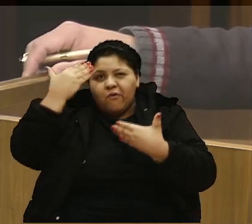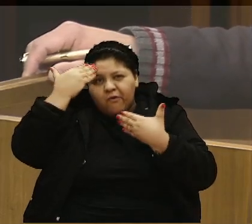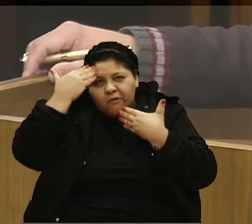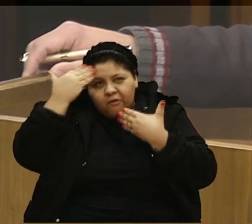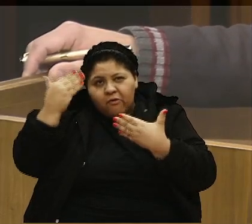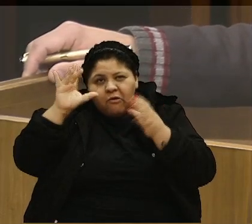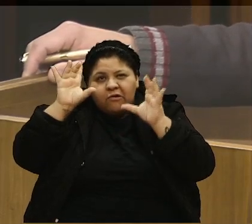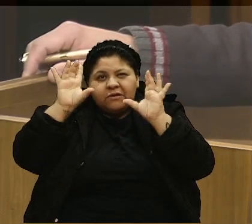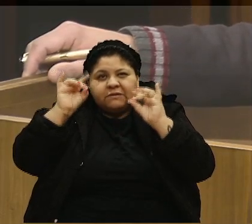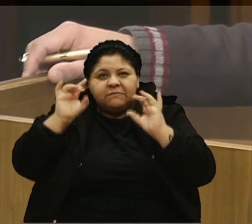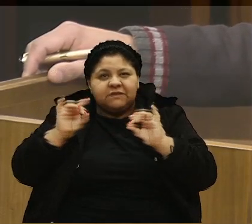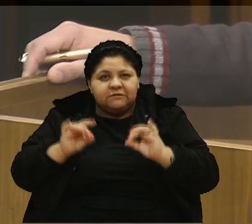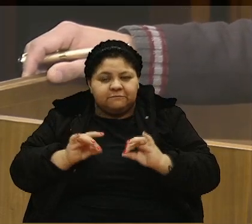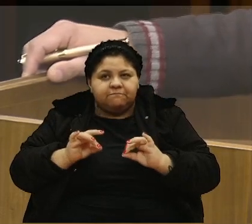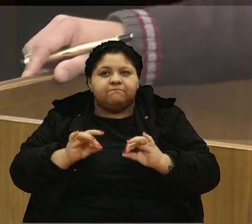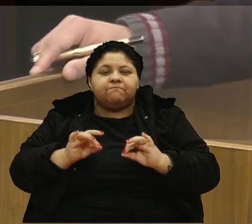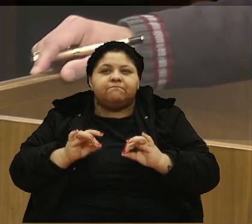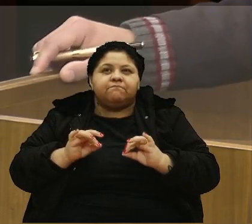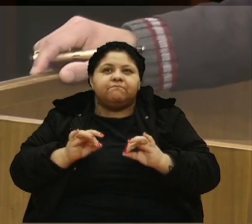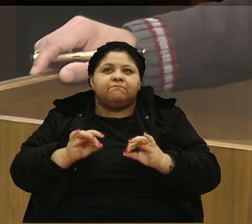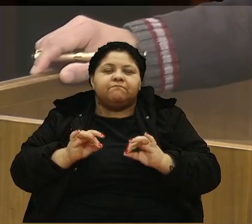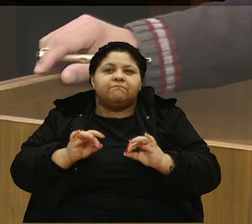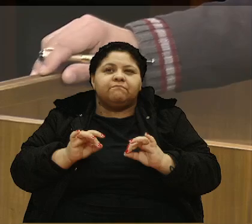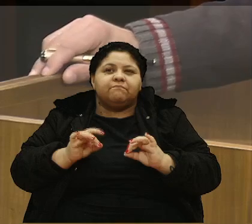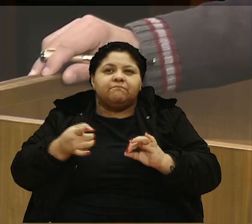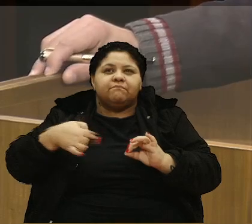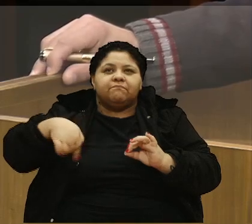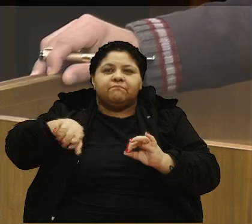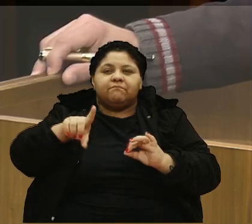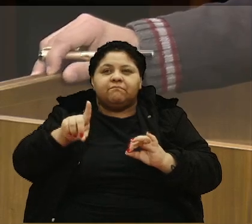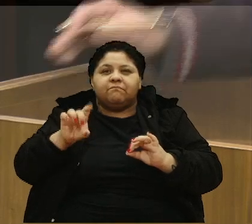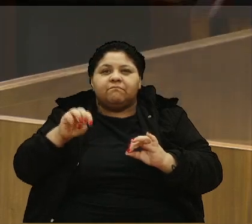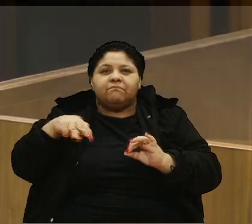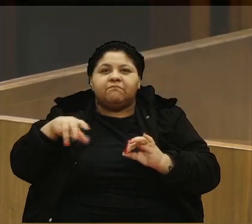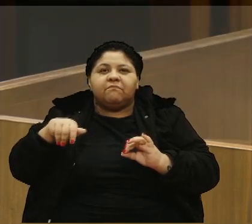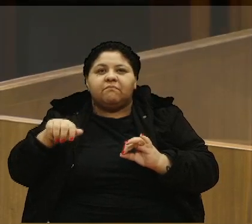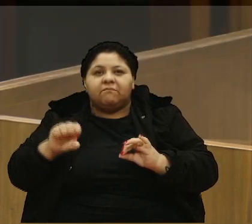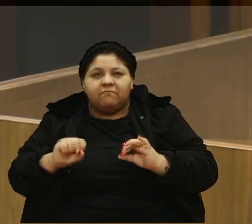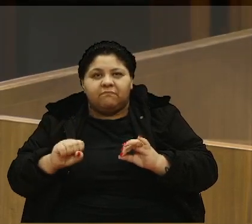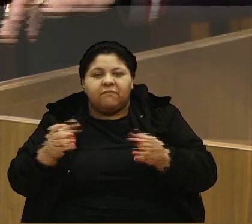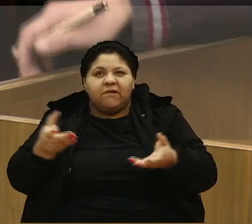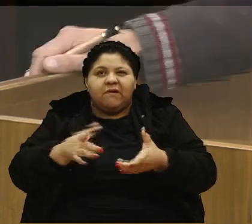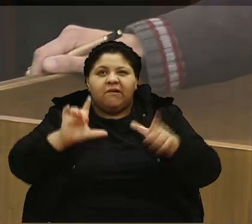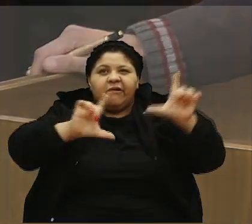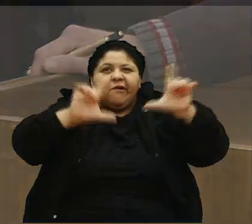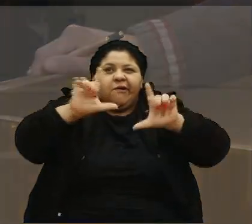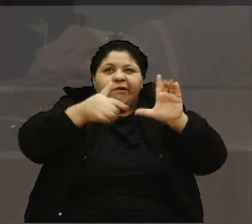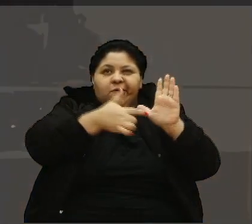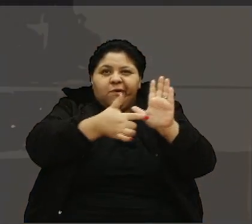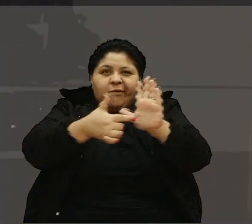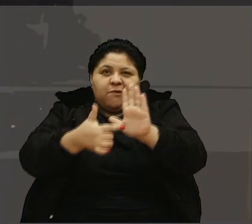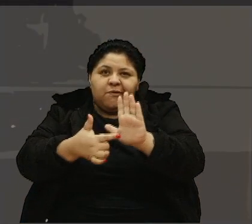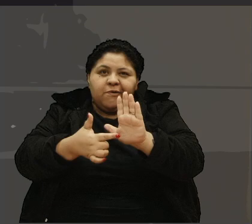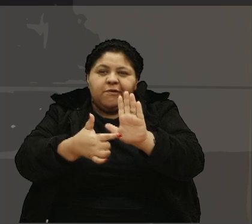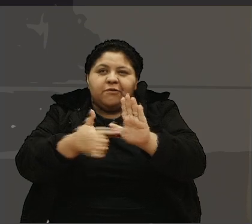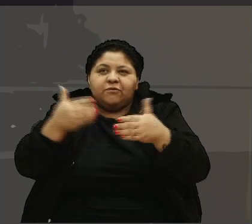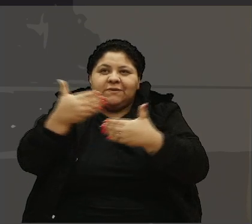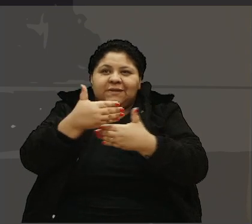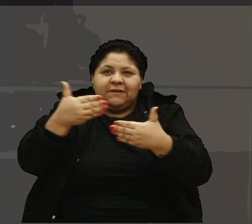muito especial ao nosso Dimas Costa. Quero que a TV Câmara dê prioridade lá no